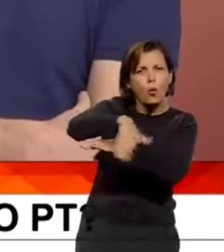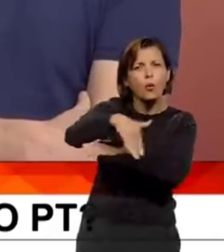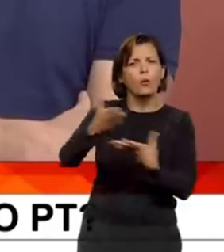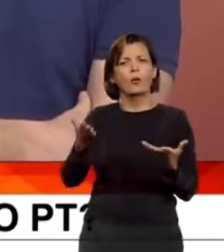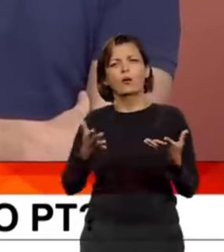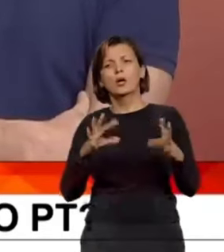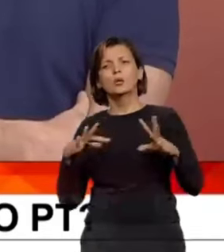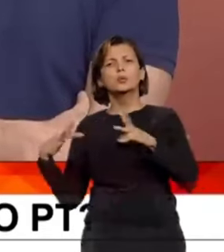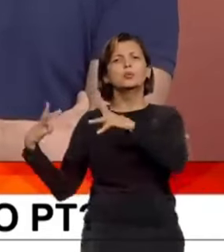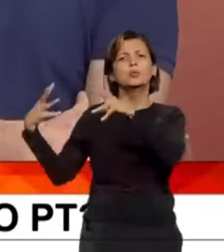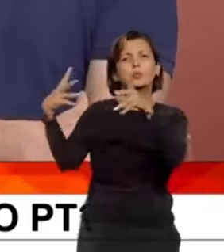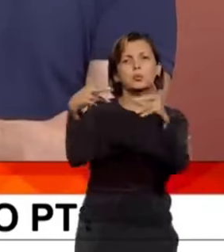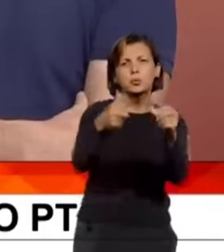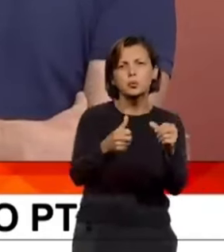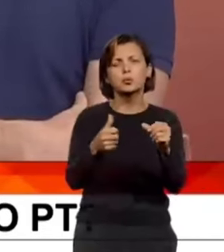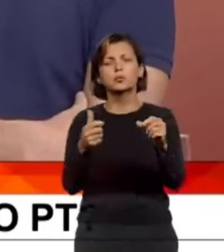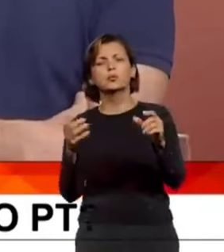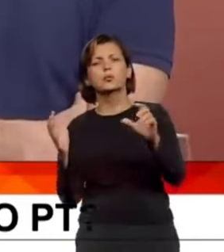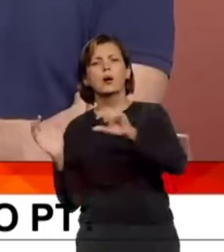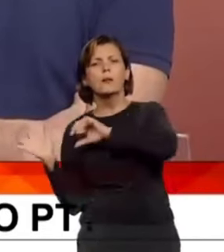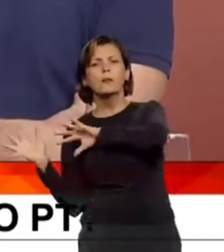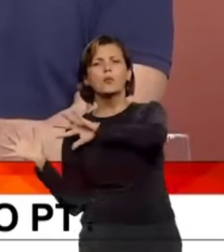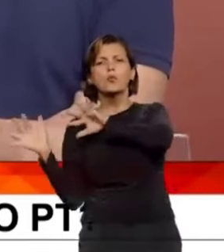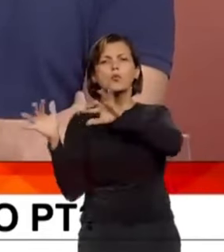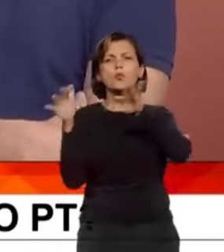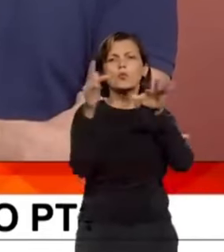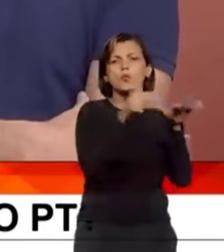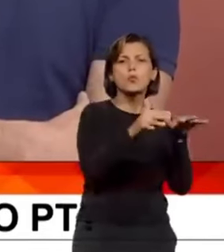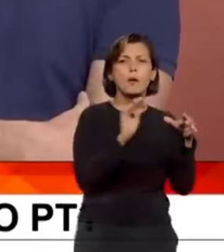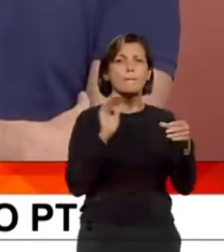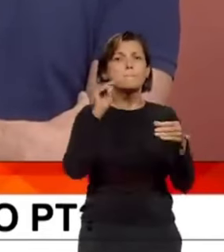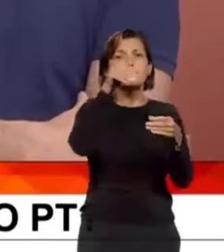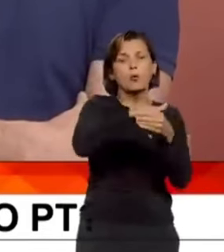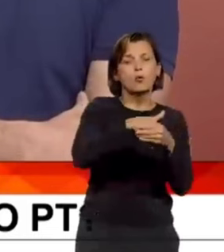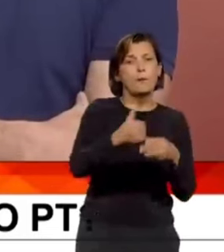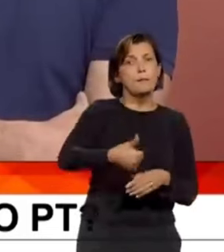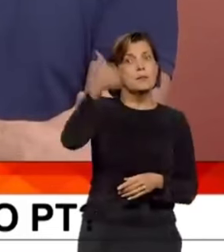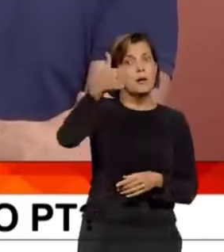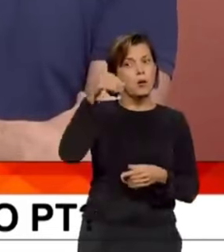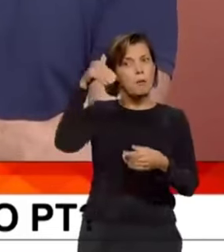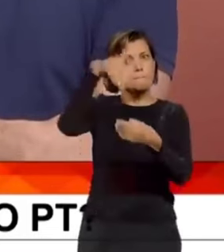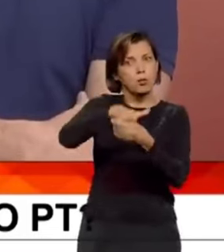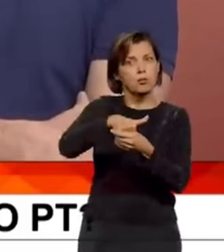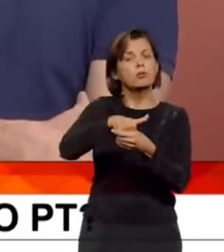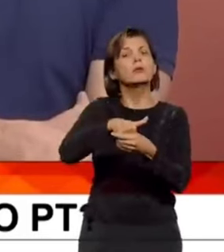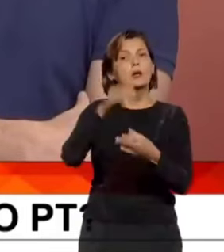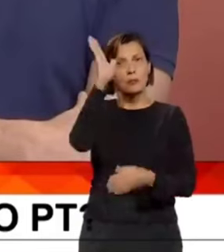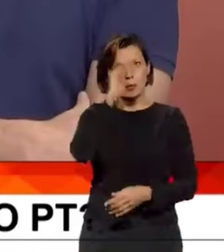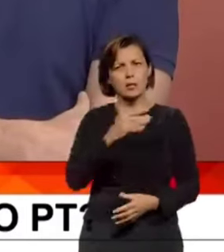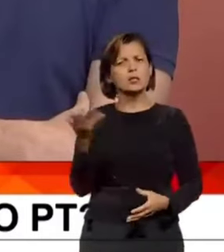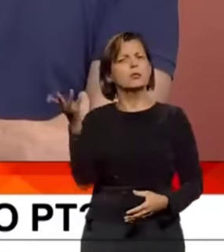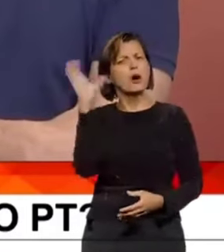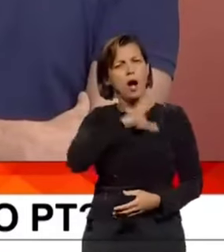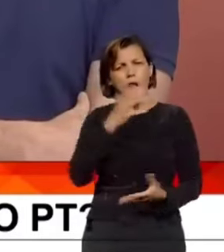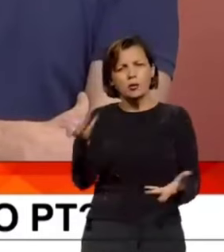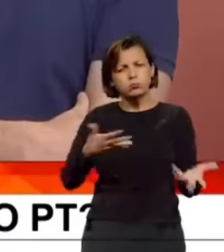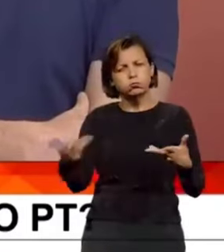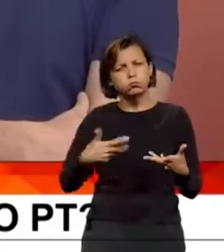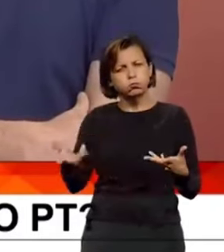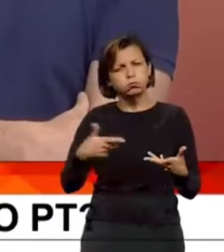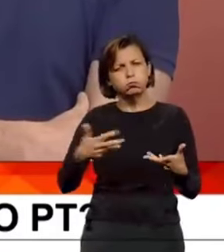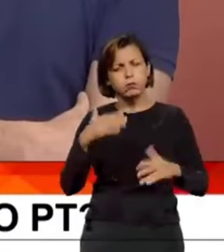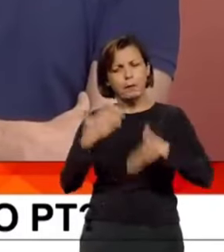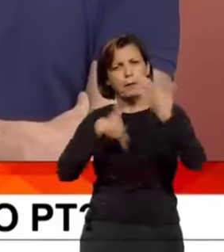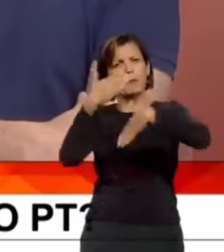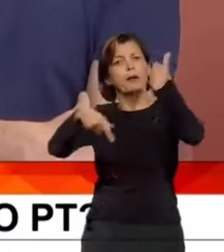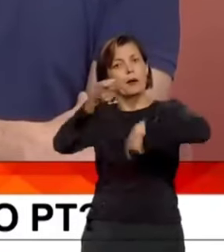toda nas ruas é todos buscando nesse momento definir essa eleição já no primeiro turno por que o Brasil tem pressa de